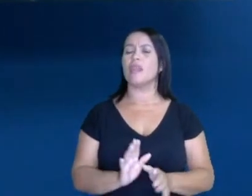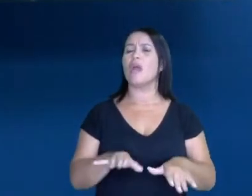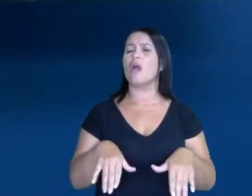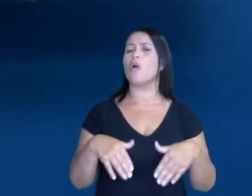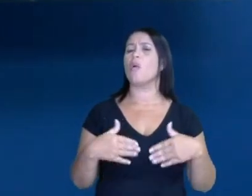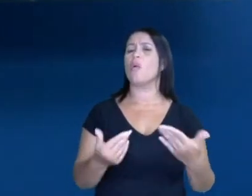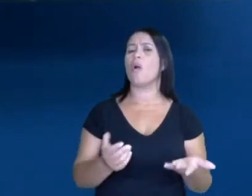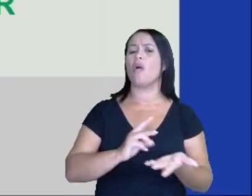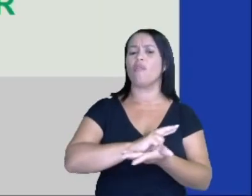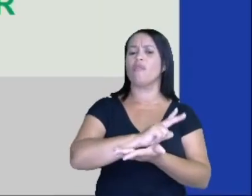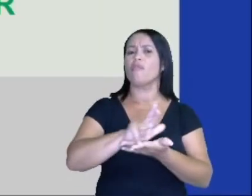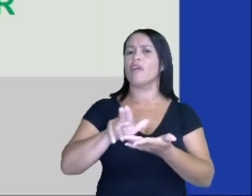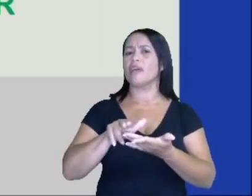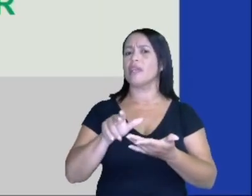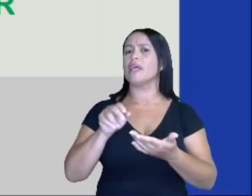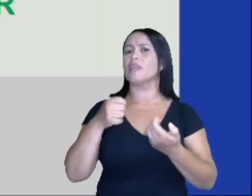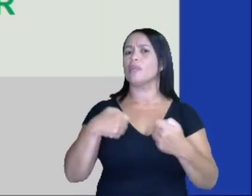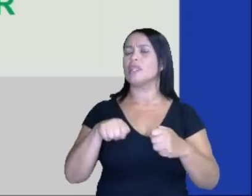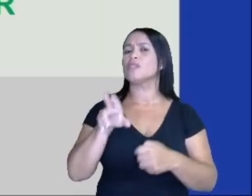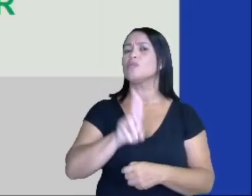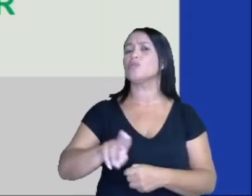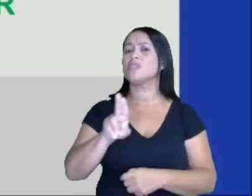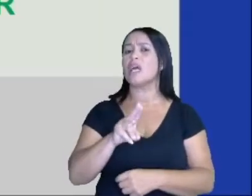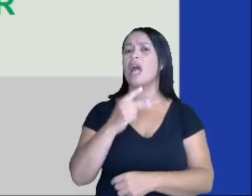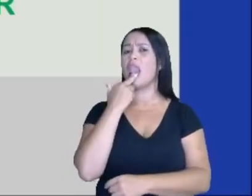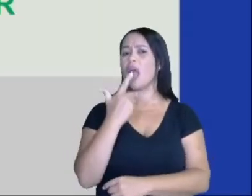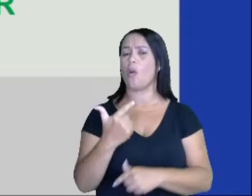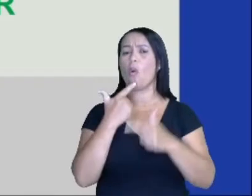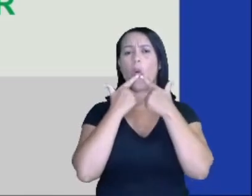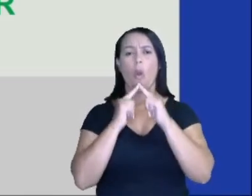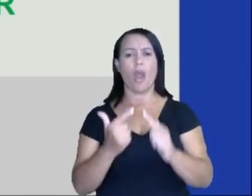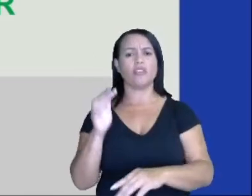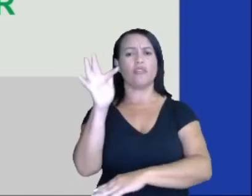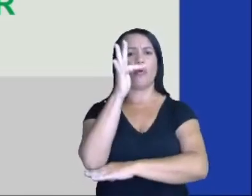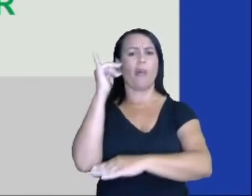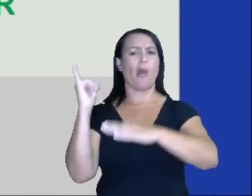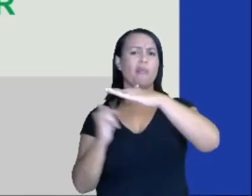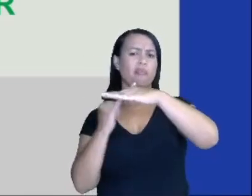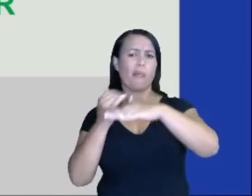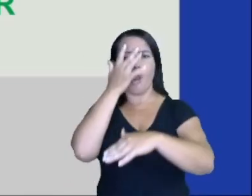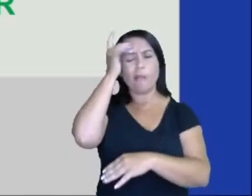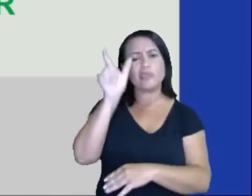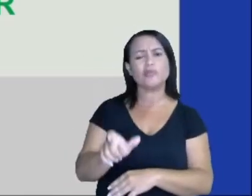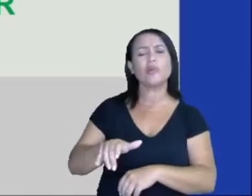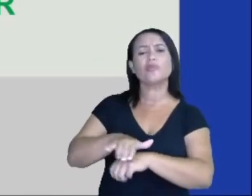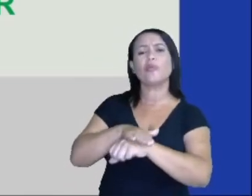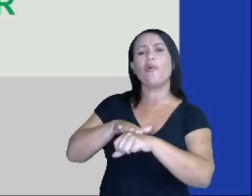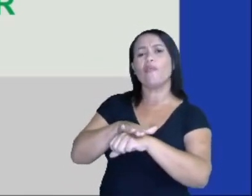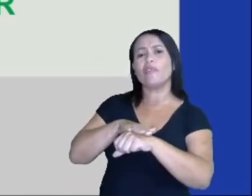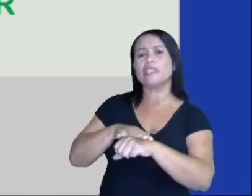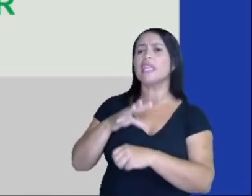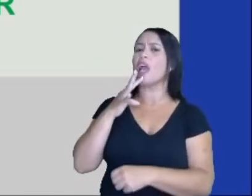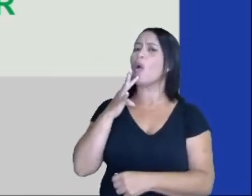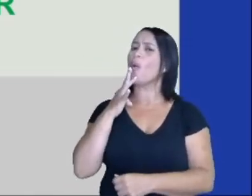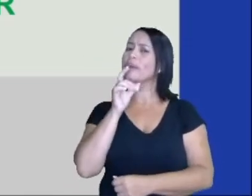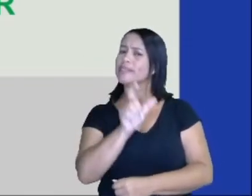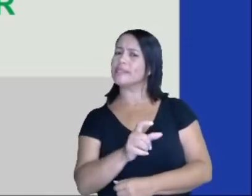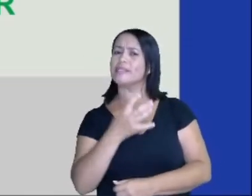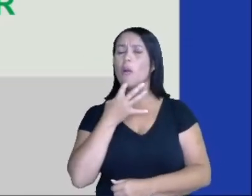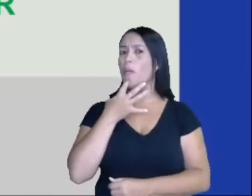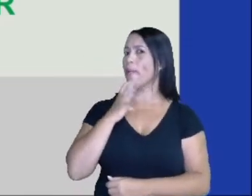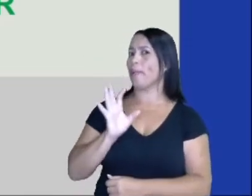Qual variante devo usar? Linguagem formal ou informal? A pessoa com quem eu estou conversando é conhecida